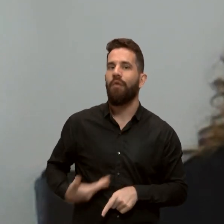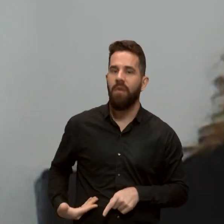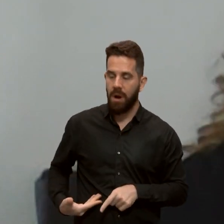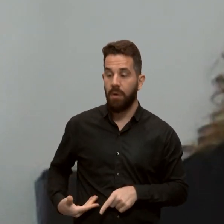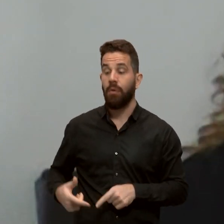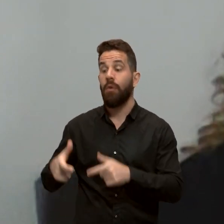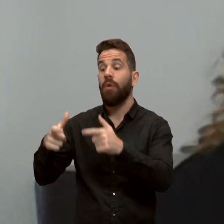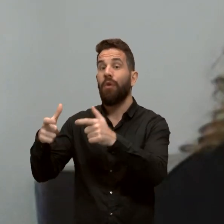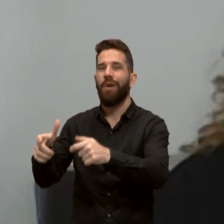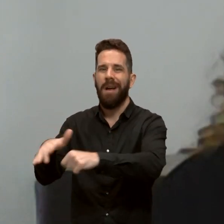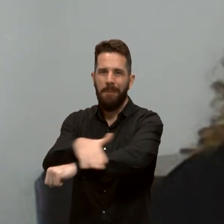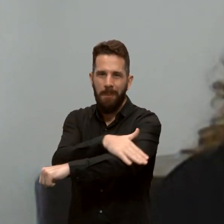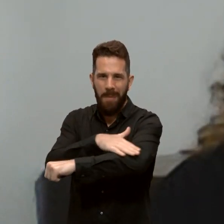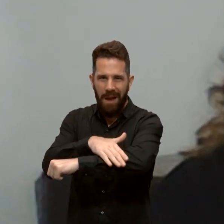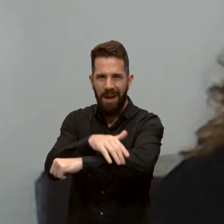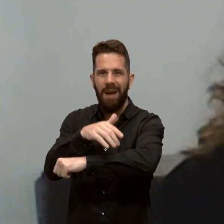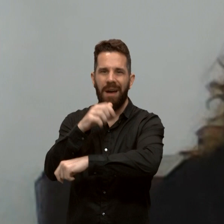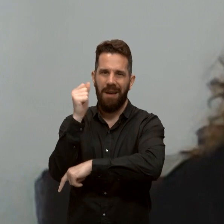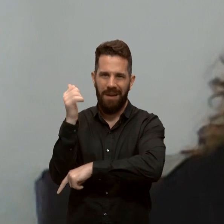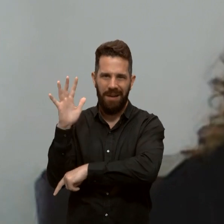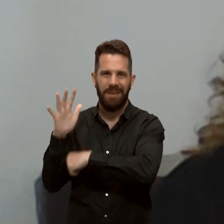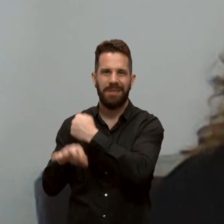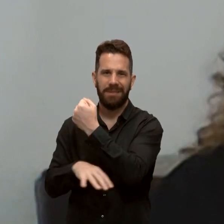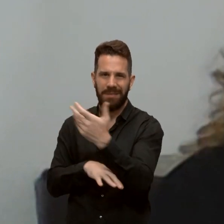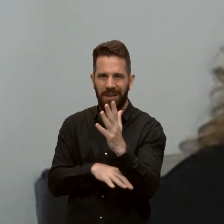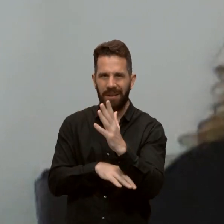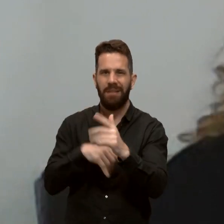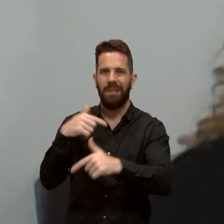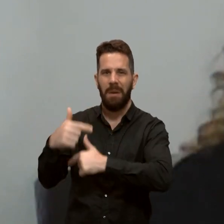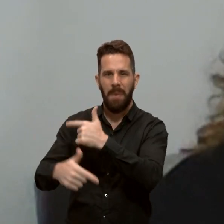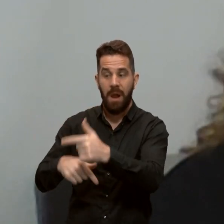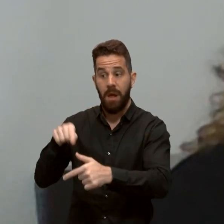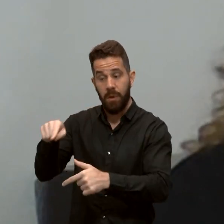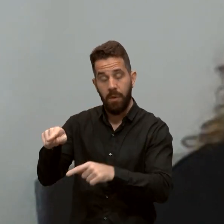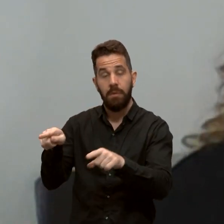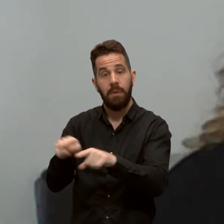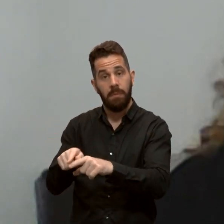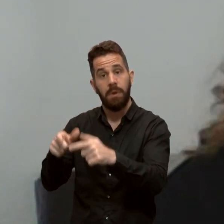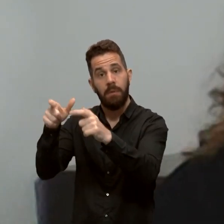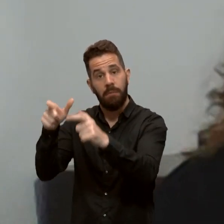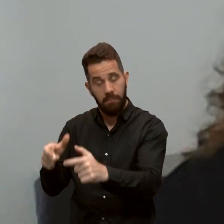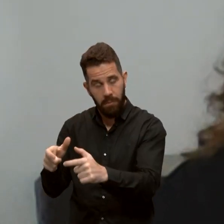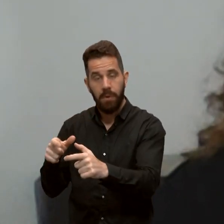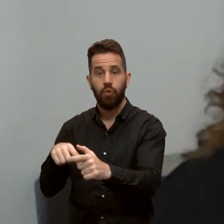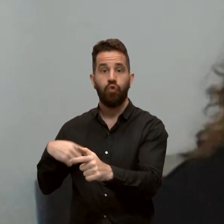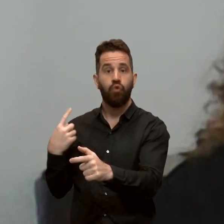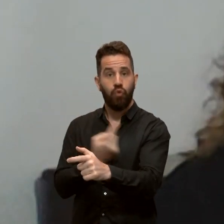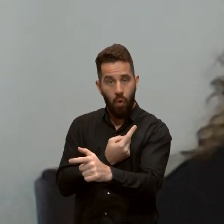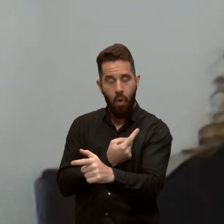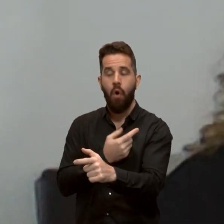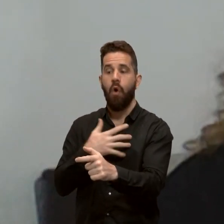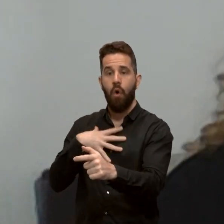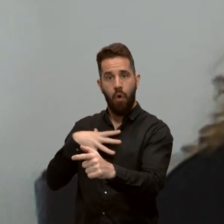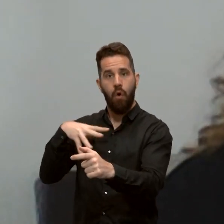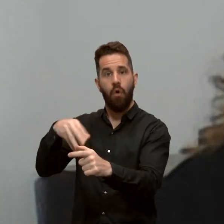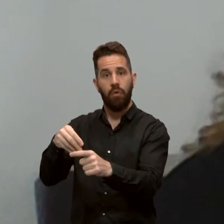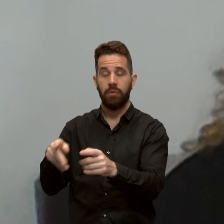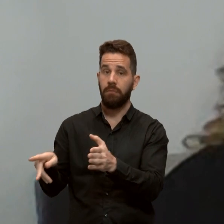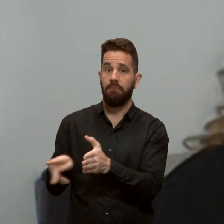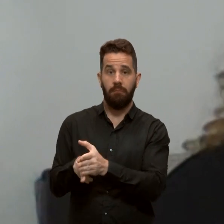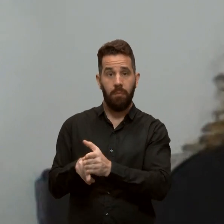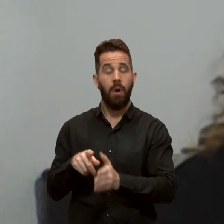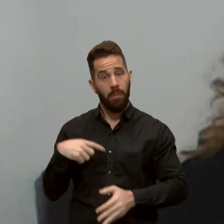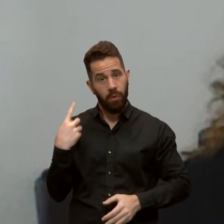papel também muito importante, né, de demarcar um lugar que é nosso como classe, que é nosso como trabalhadores